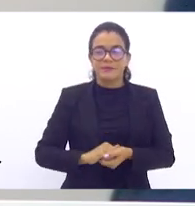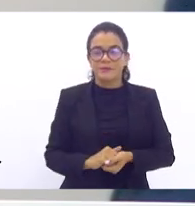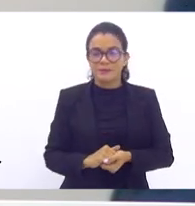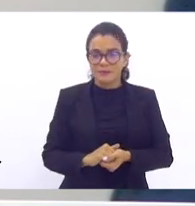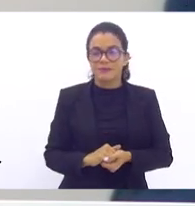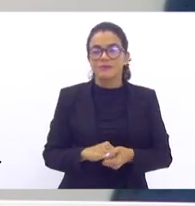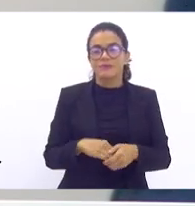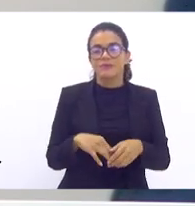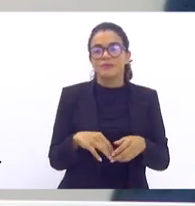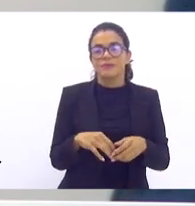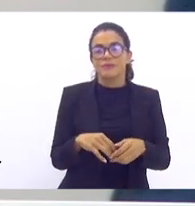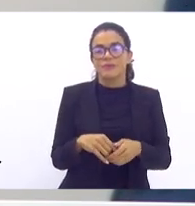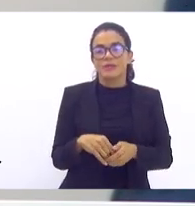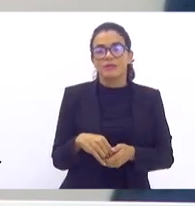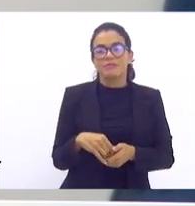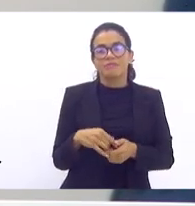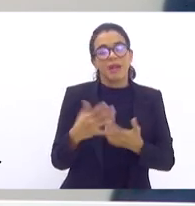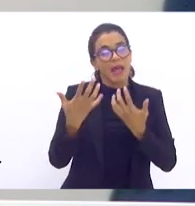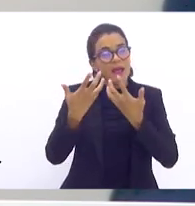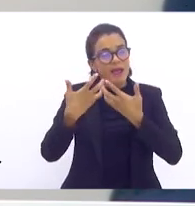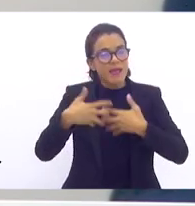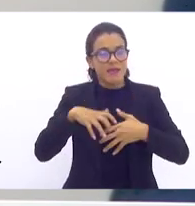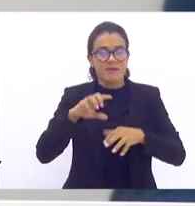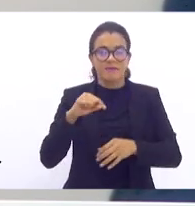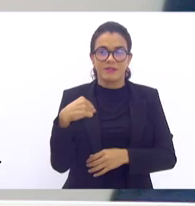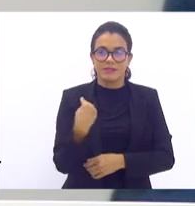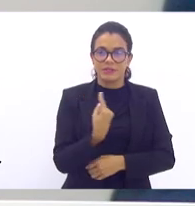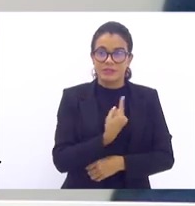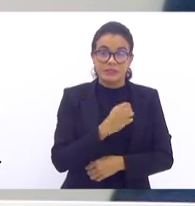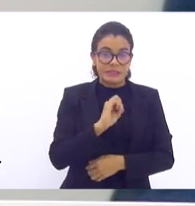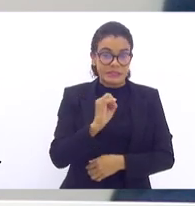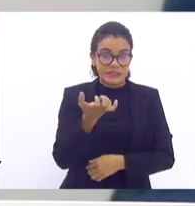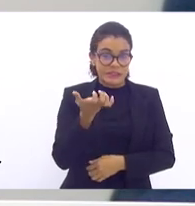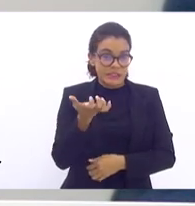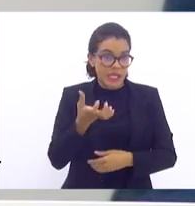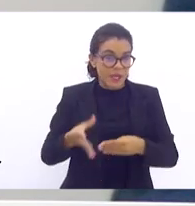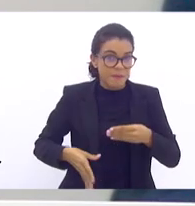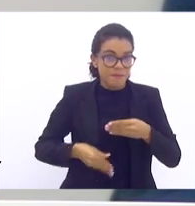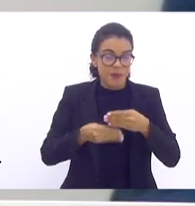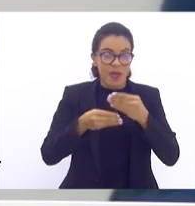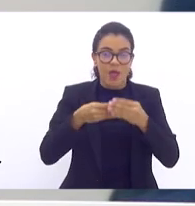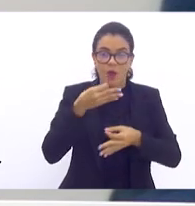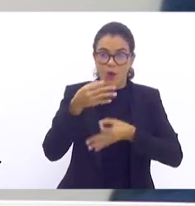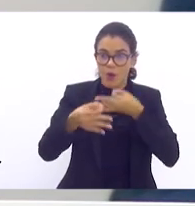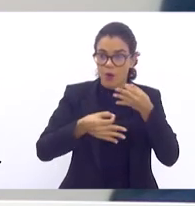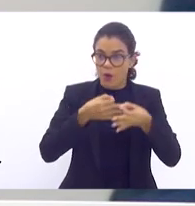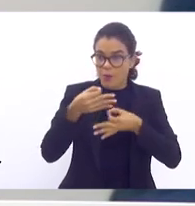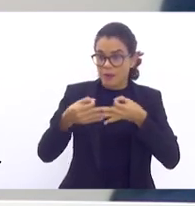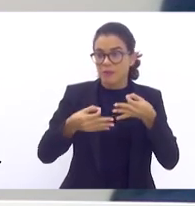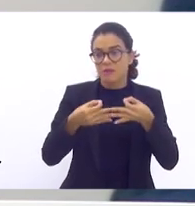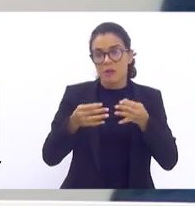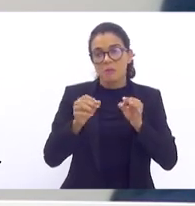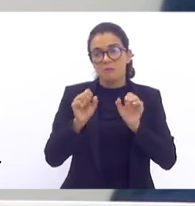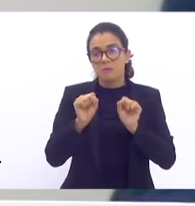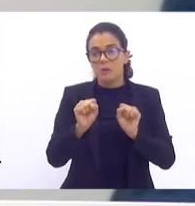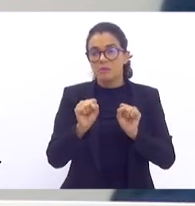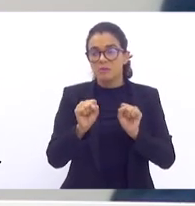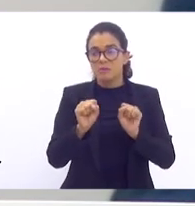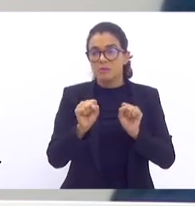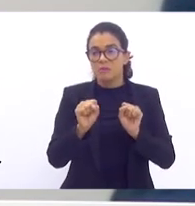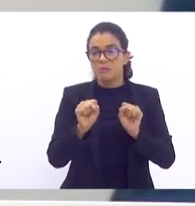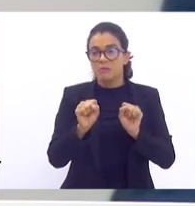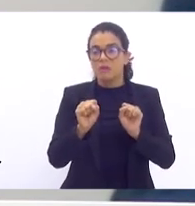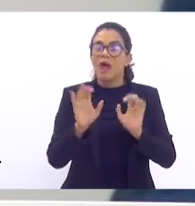sua reflexão e se eu quiser fazer alguns comentários agora e quem E aí a gente passa